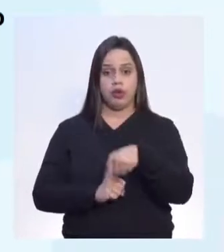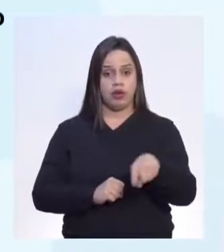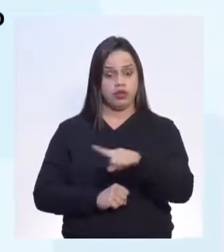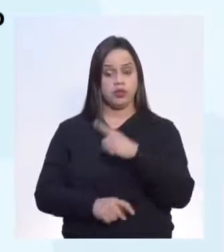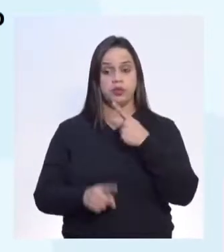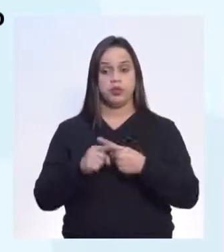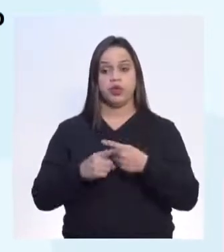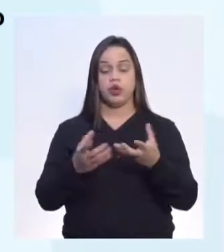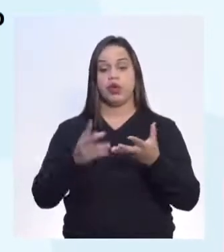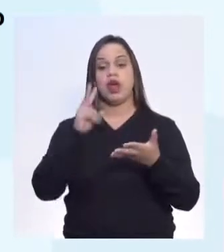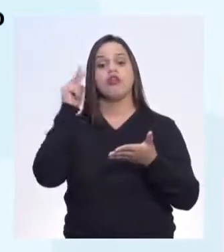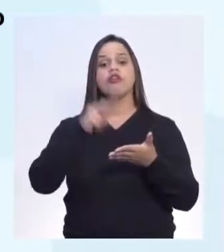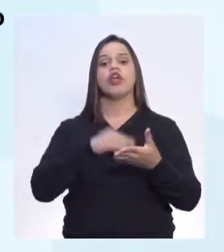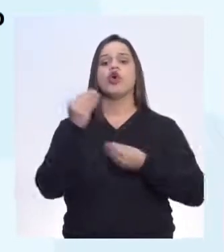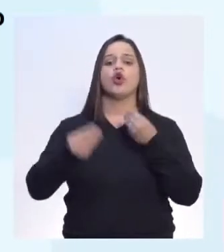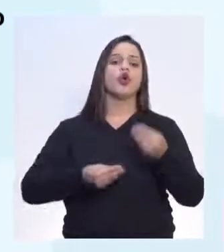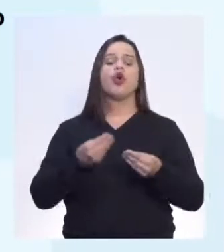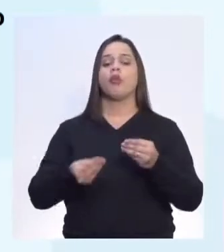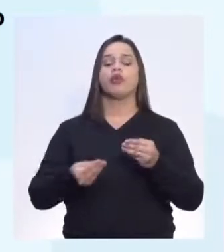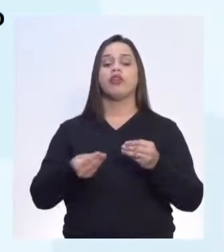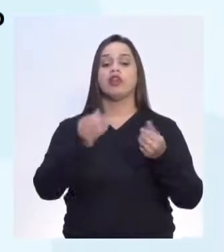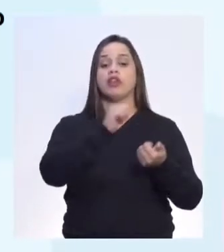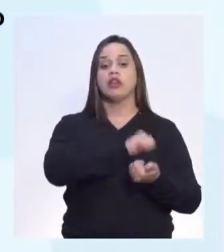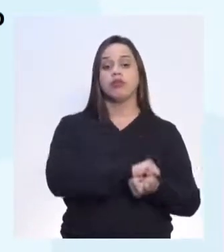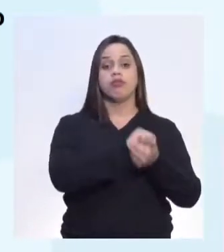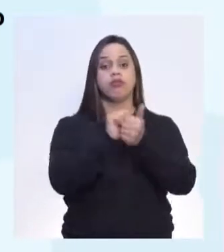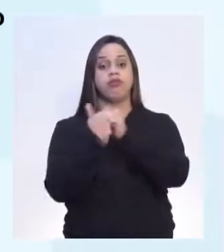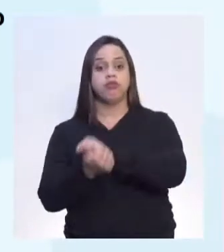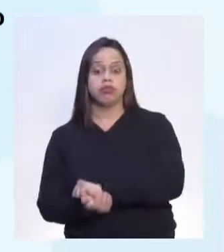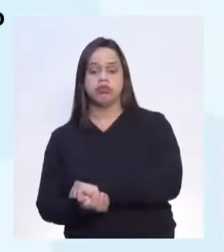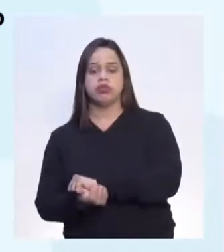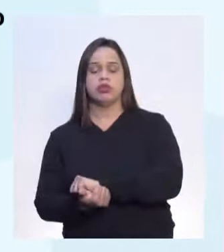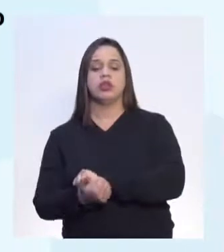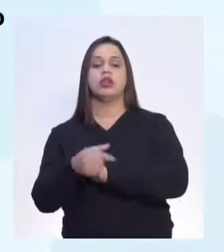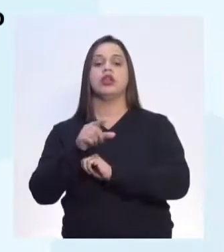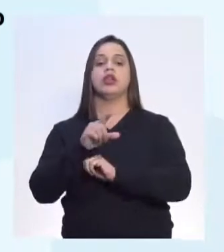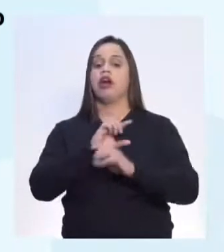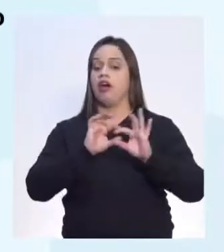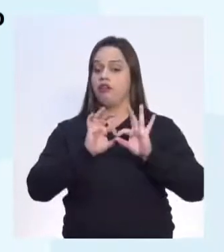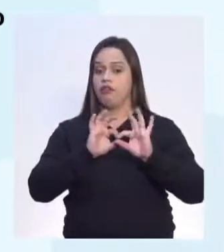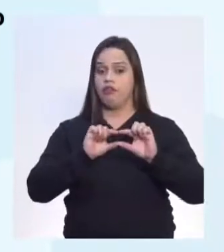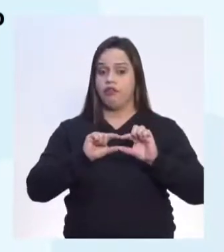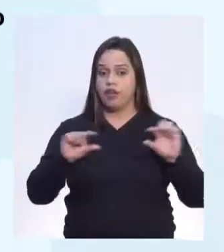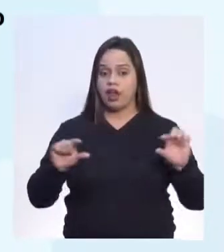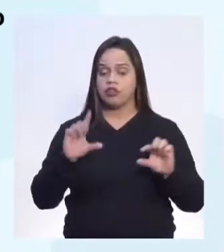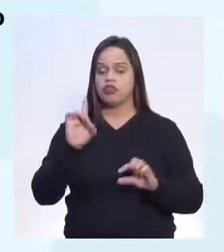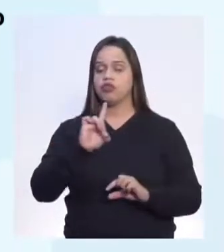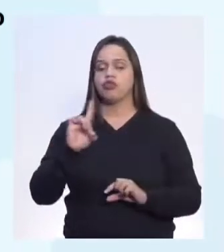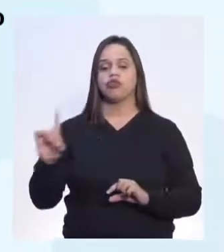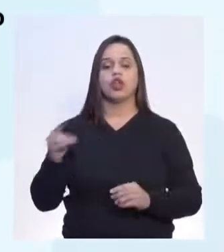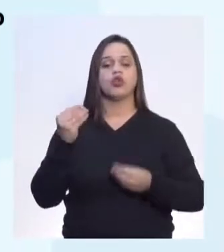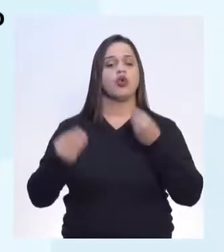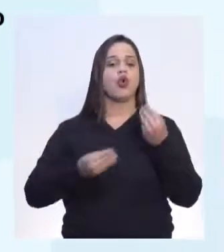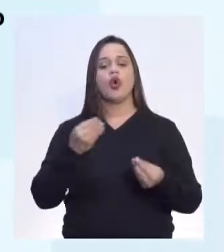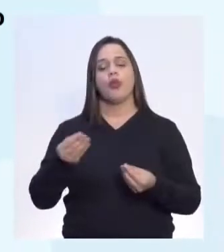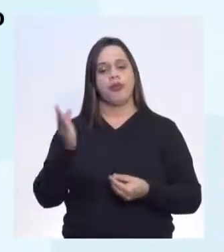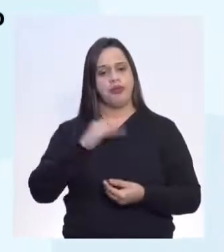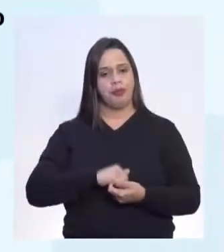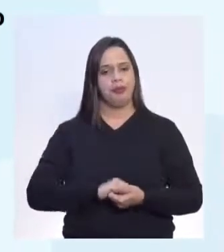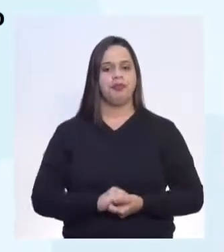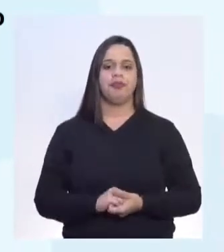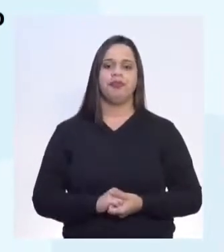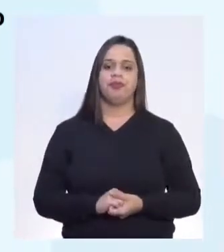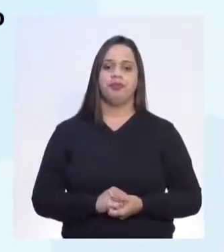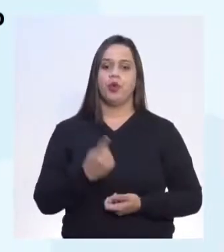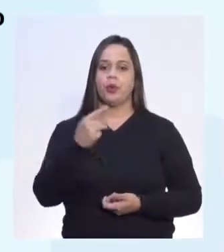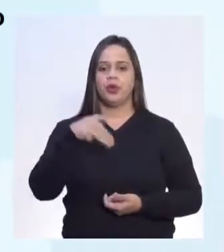ver como é que seria transformado toda essa oração em discurso direto. Aluno, como é que seria? Bora lá.